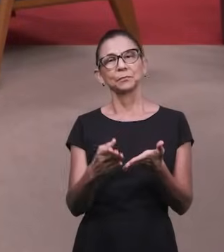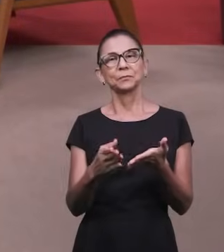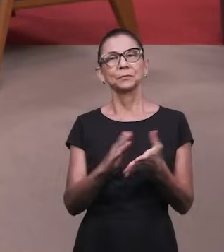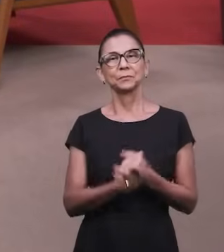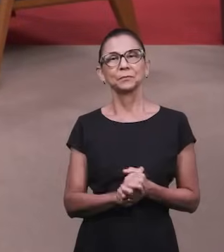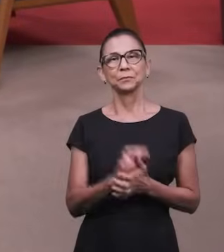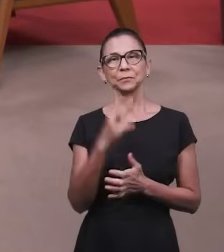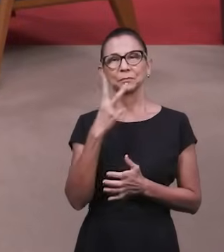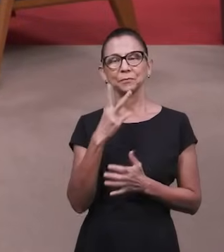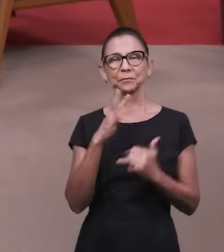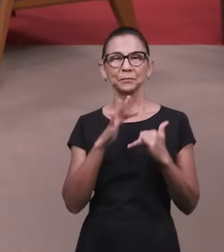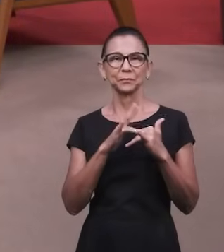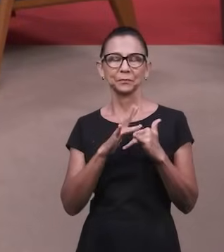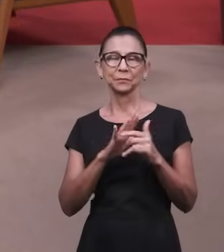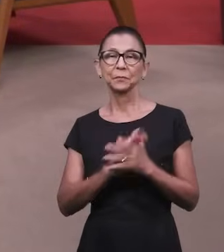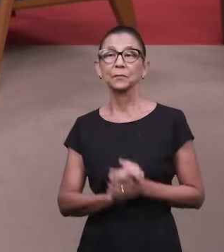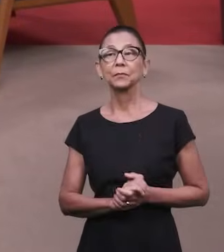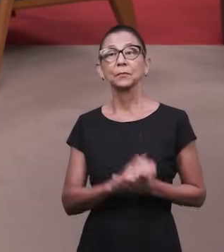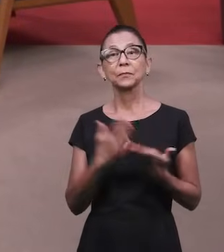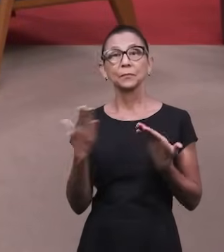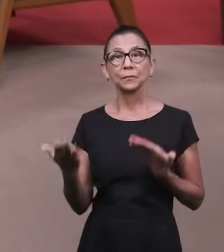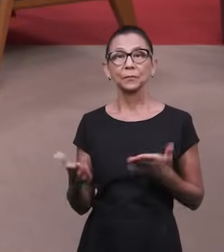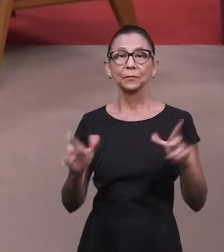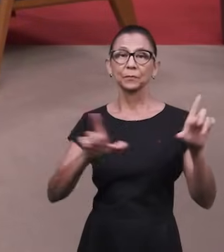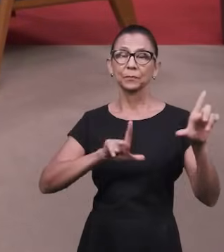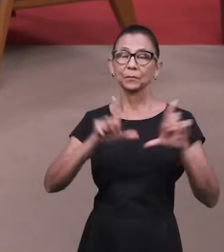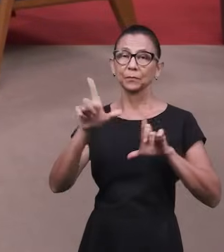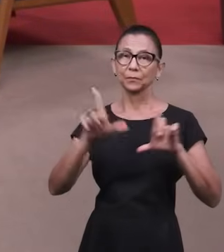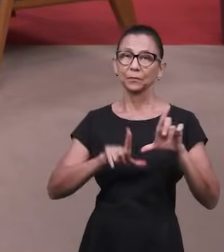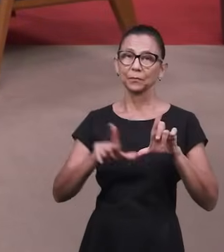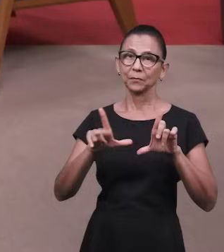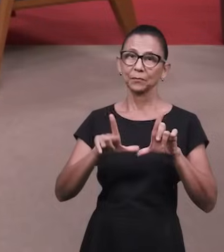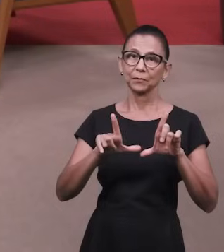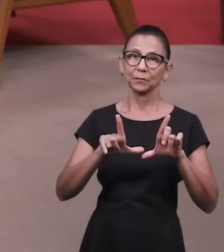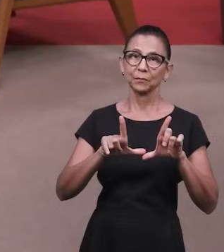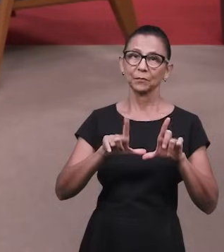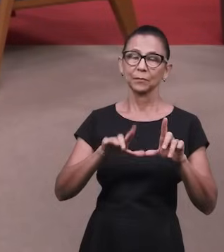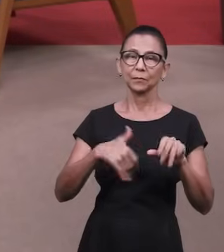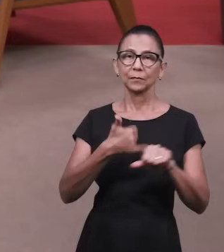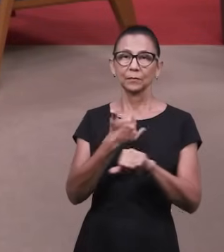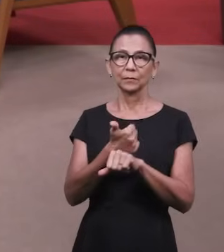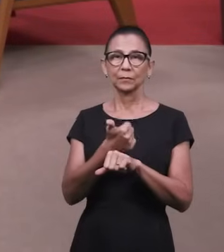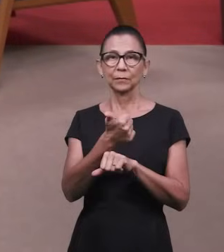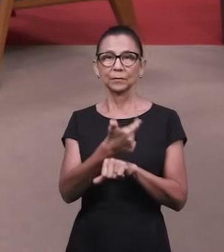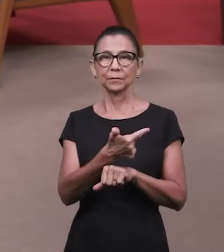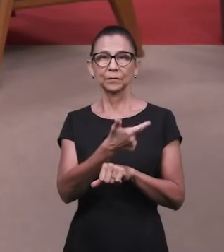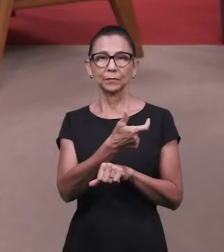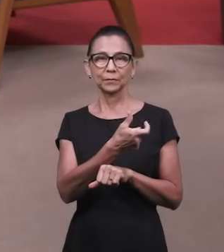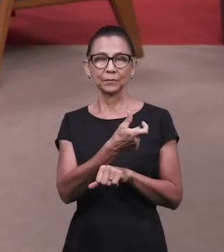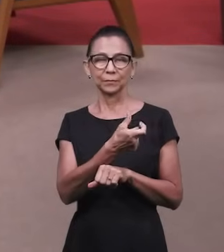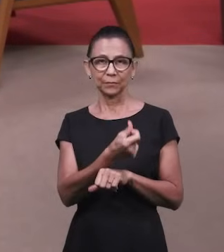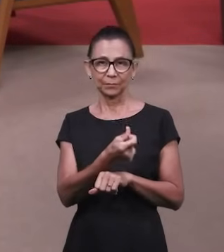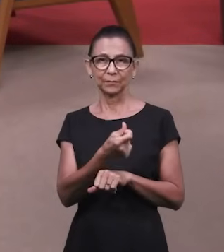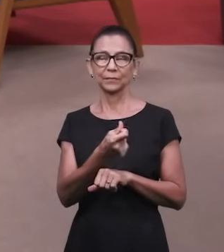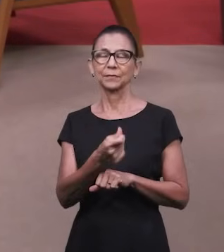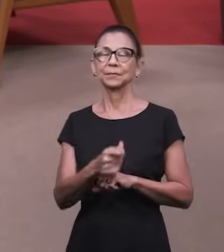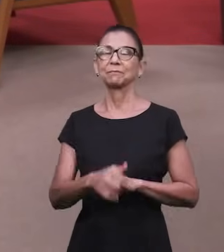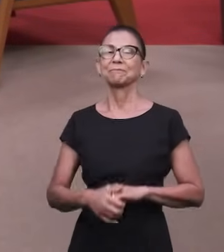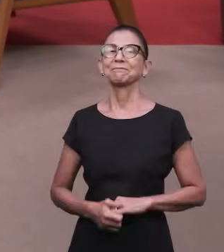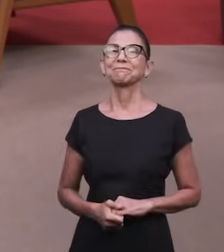assistindo pela TV, canal 126, via satélite, tá? Também esteja não